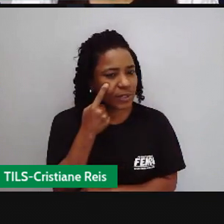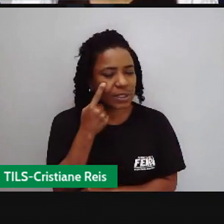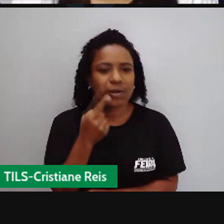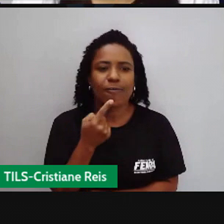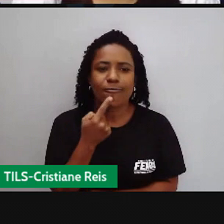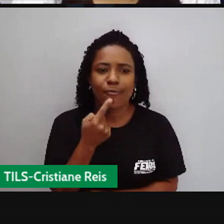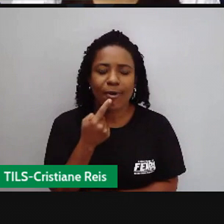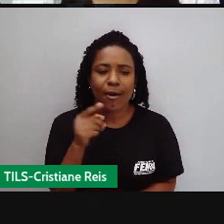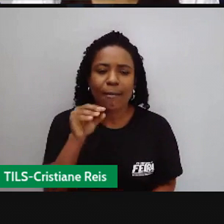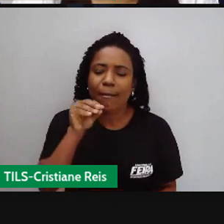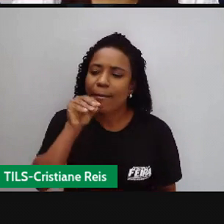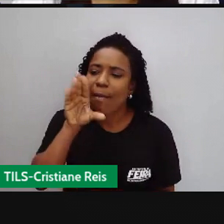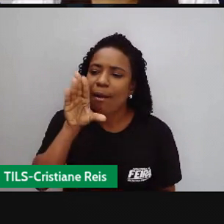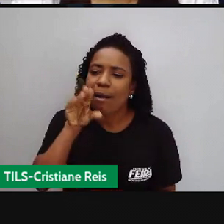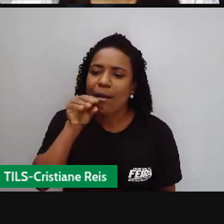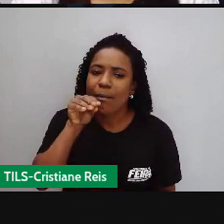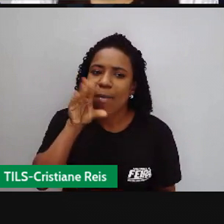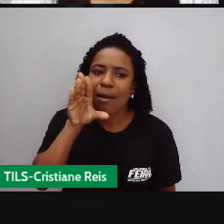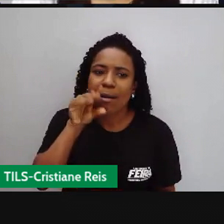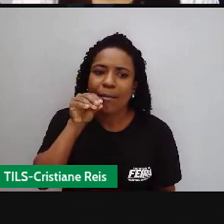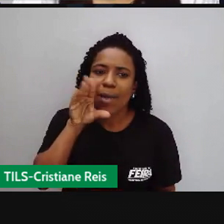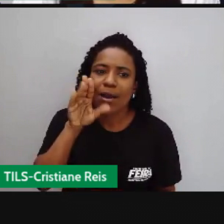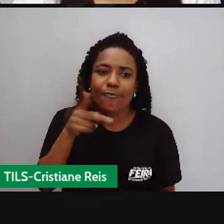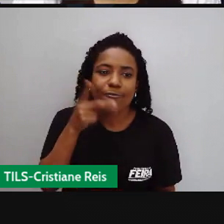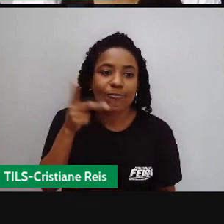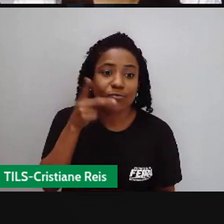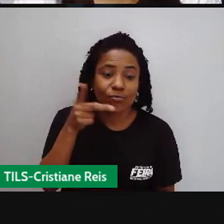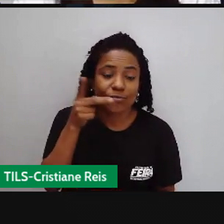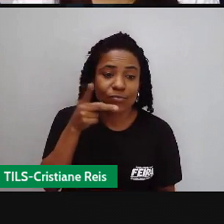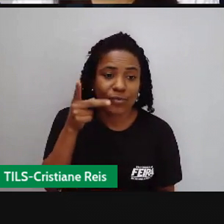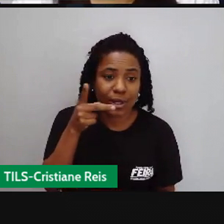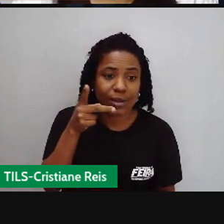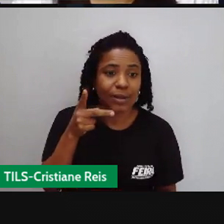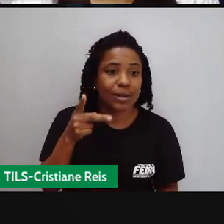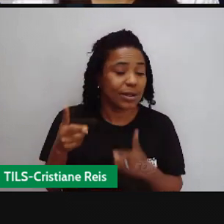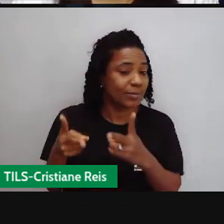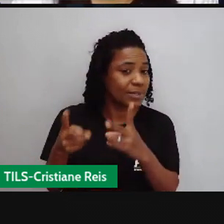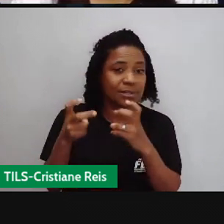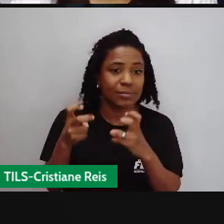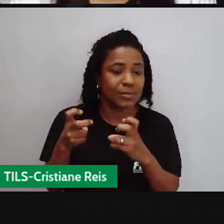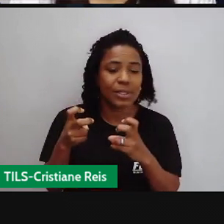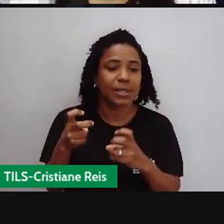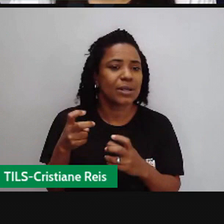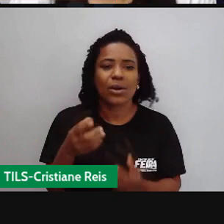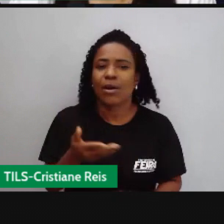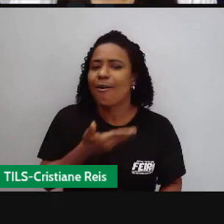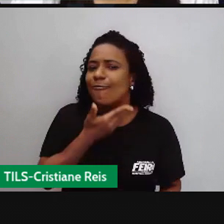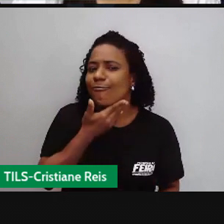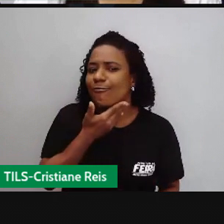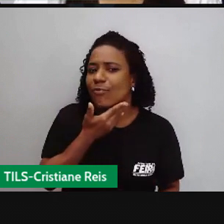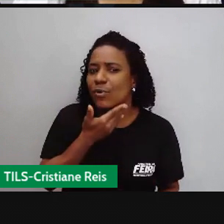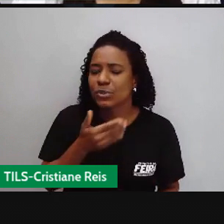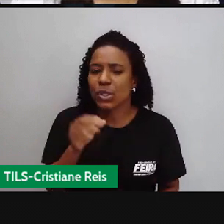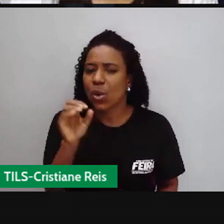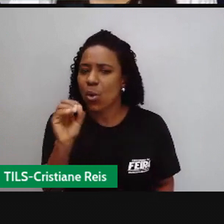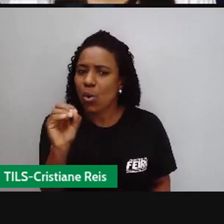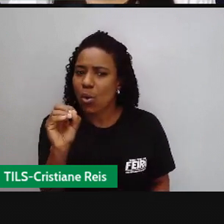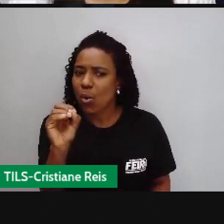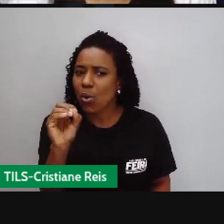conseguimos perceber aí o som e qual letra realmente eu escrevo, né? Se é O, se é U, quando eu